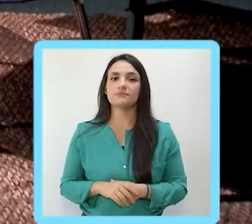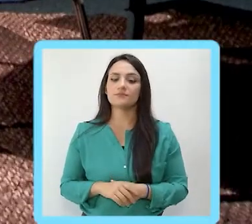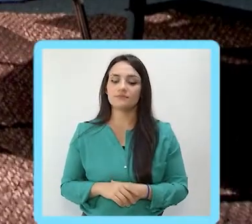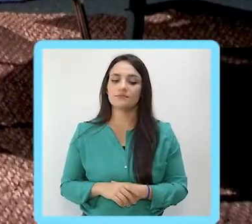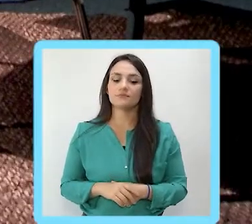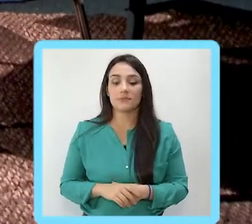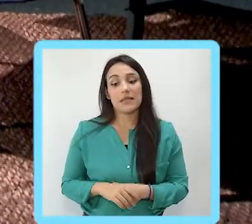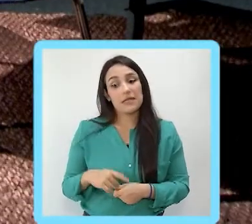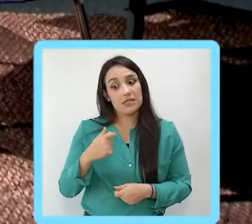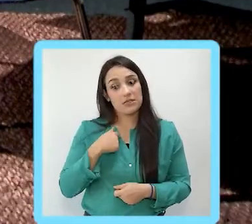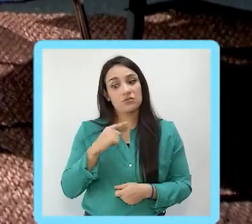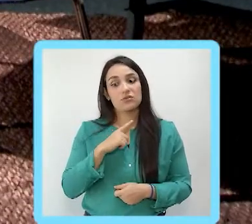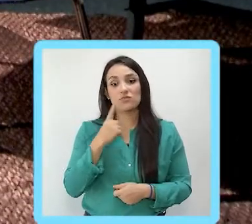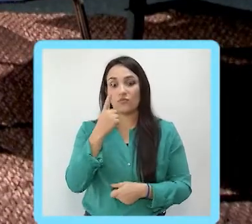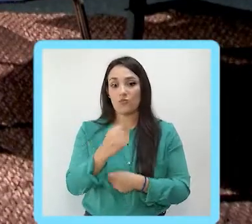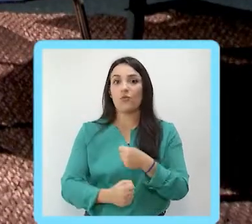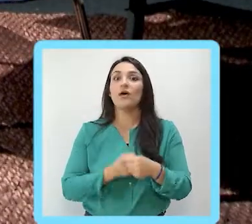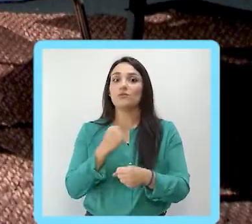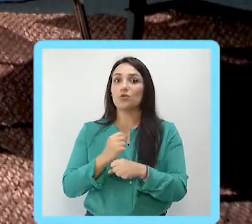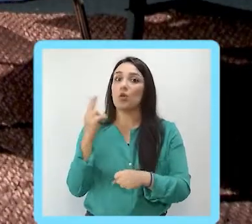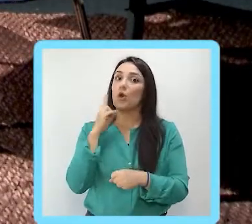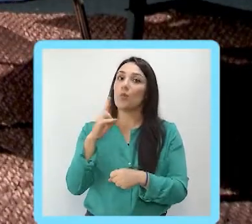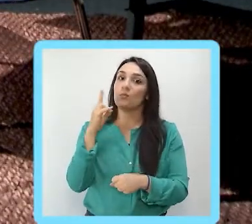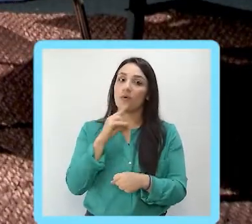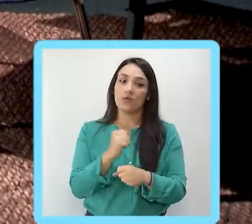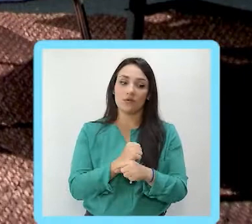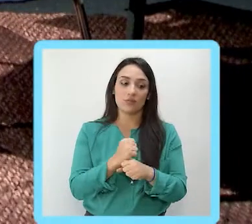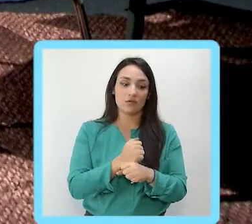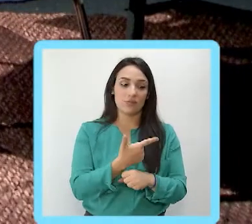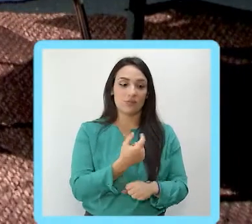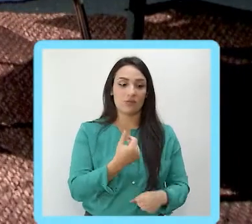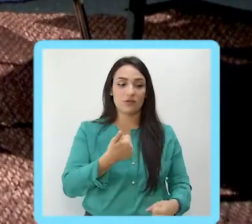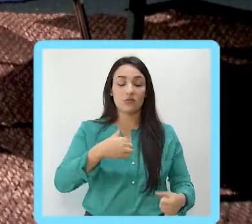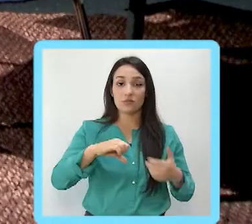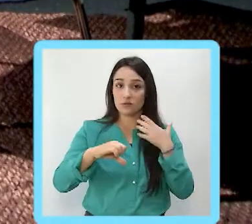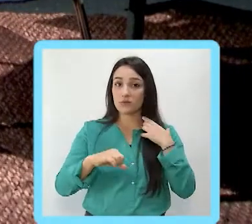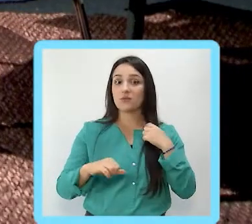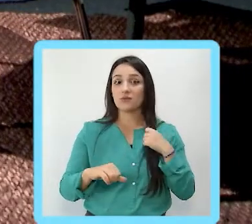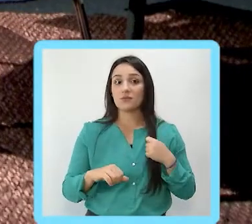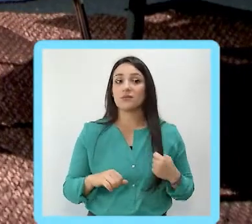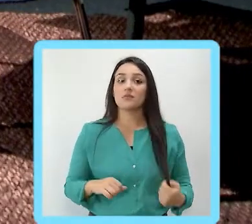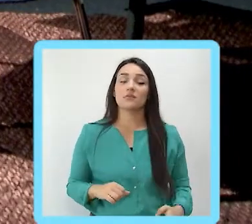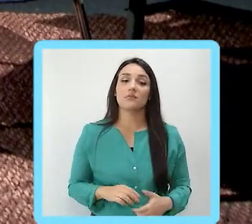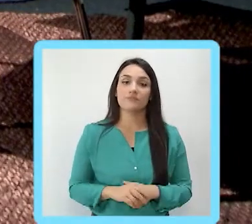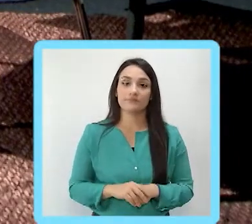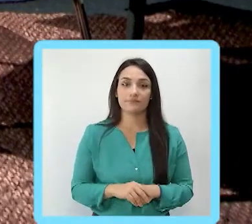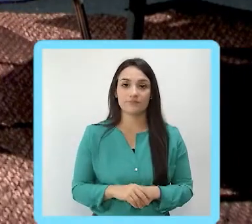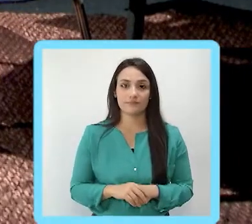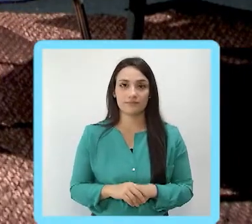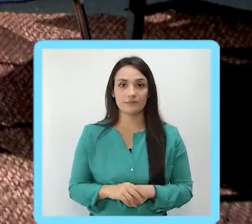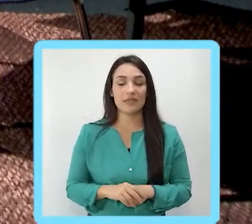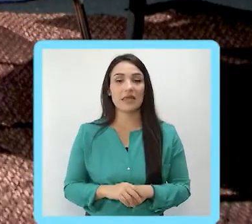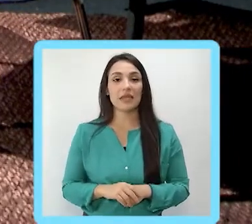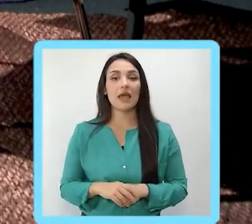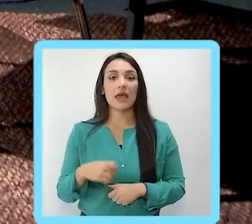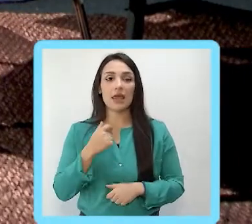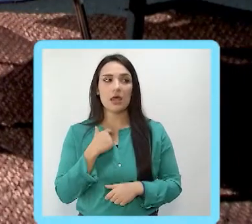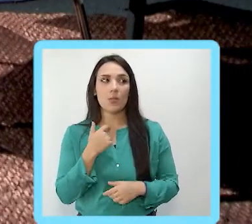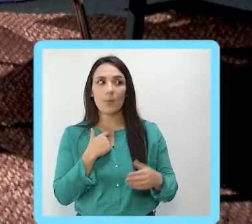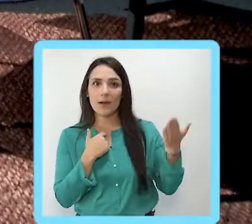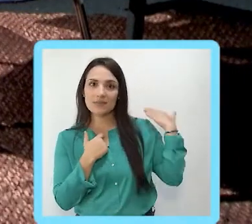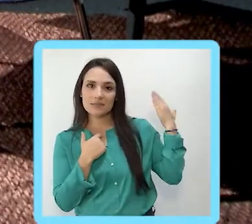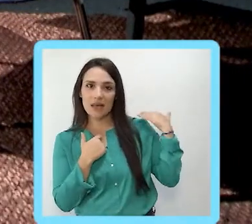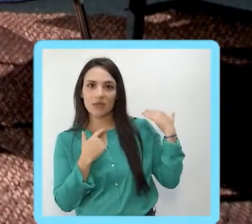tive um ano de normalidade, né, que foi só o ano de 2019. E nesse ano de 2019, como eu tinha sido